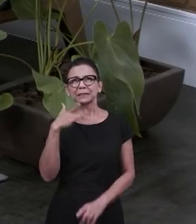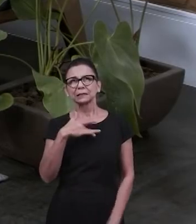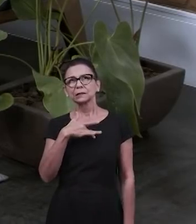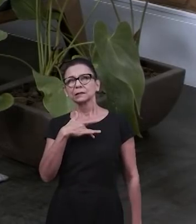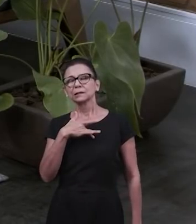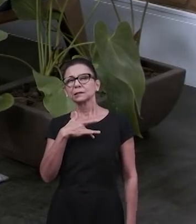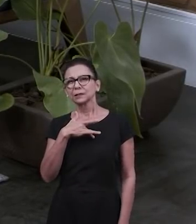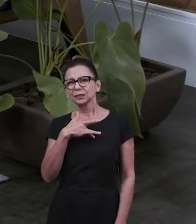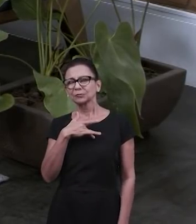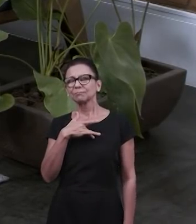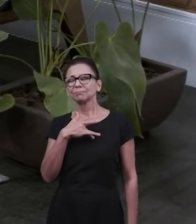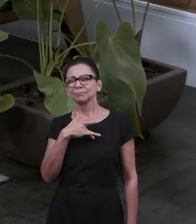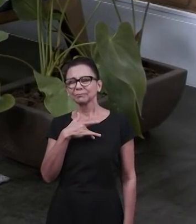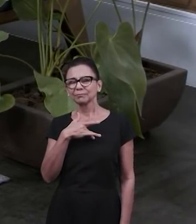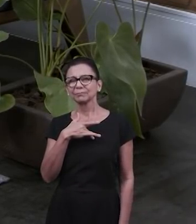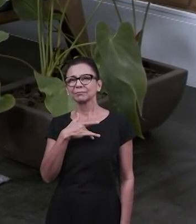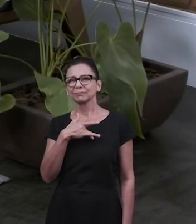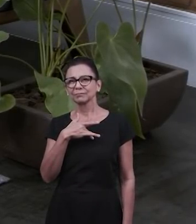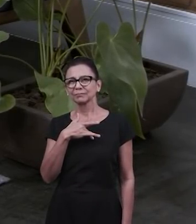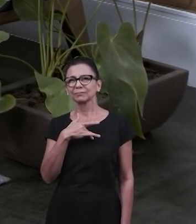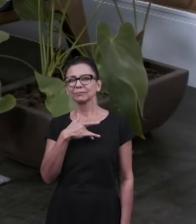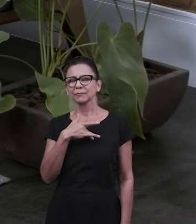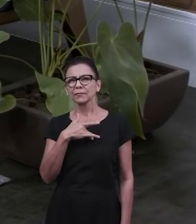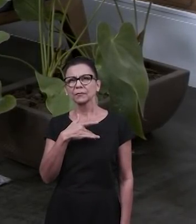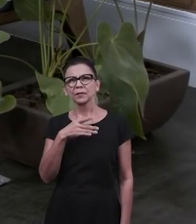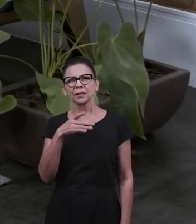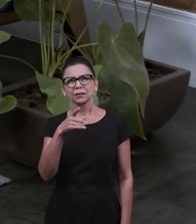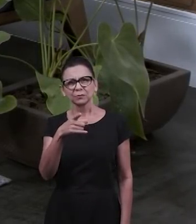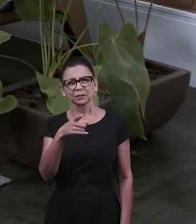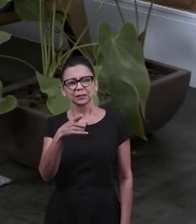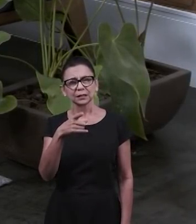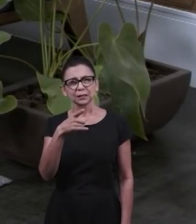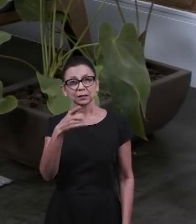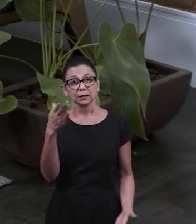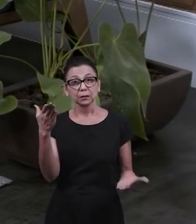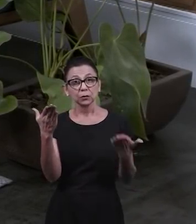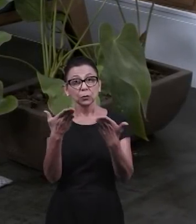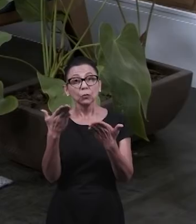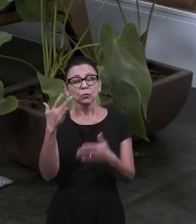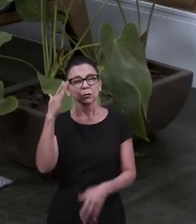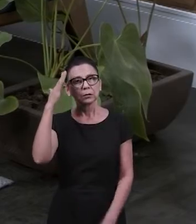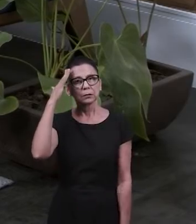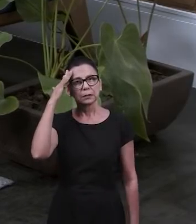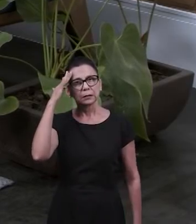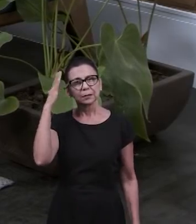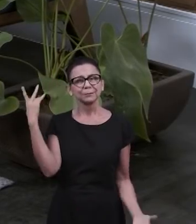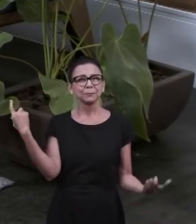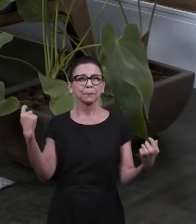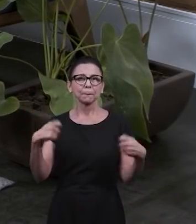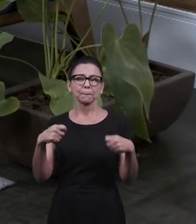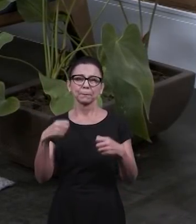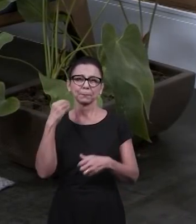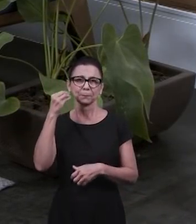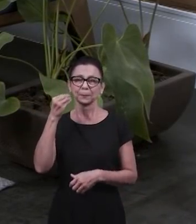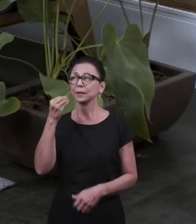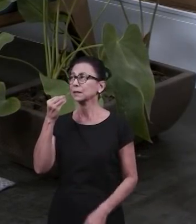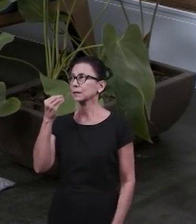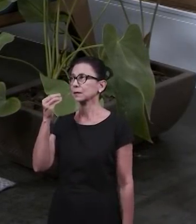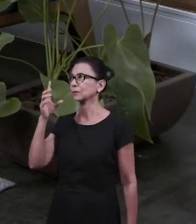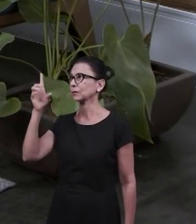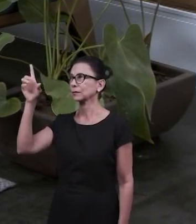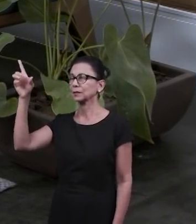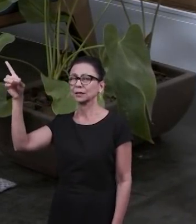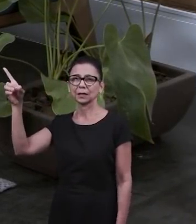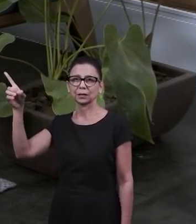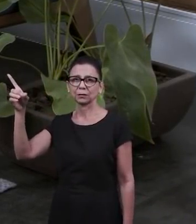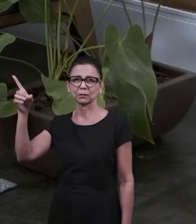foi transmitida através desse programa. Você que entendeu hoje que precisa de uma experiência com o Senhor. Você que ainda